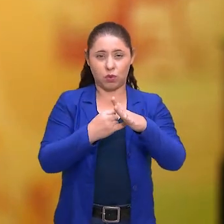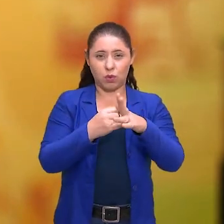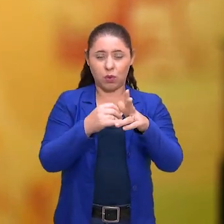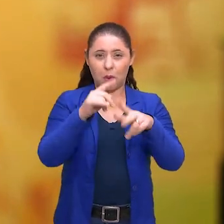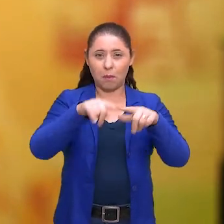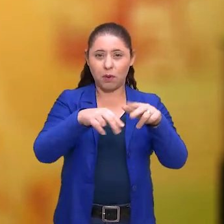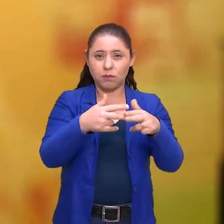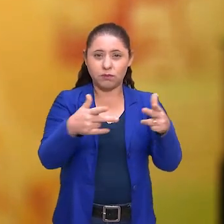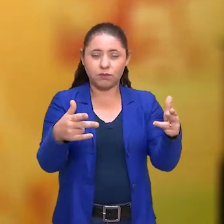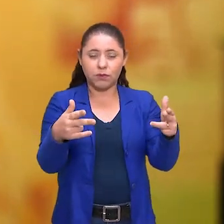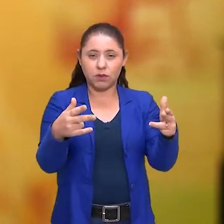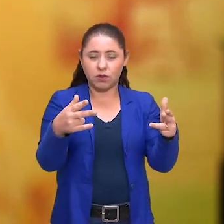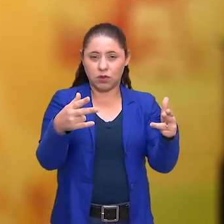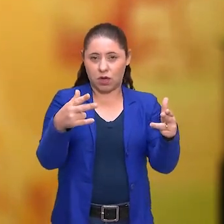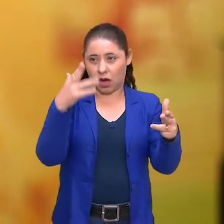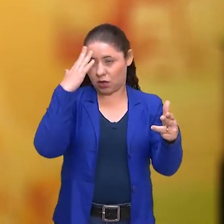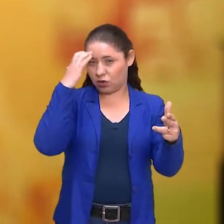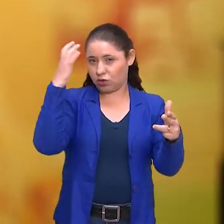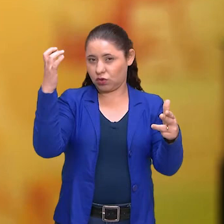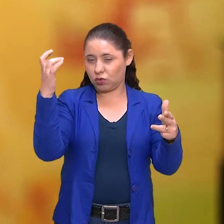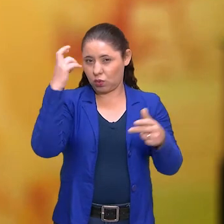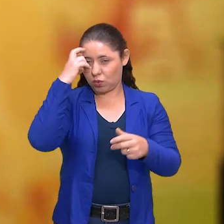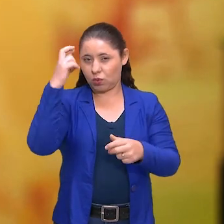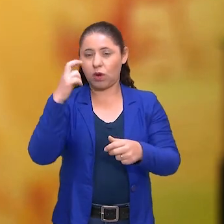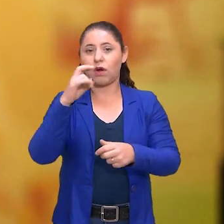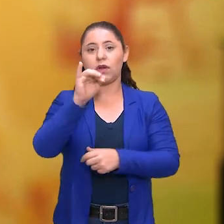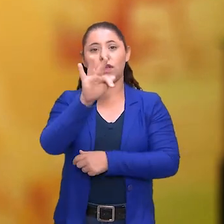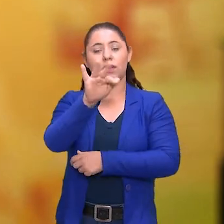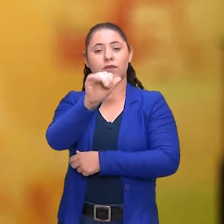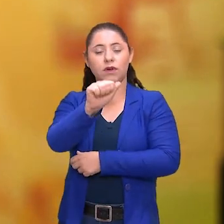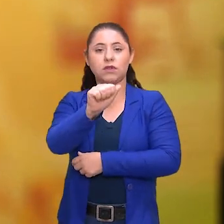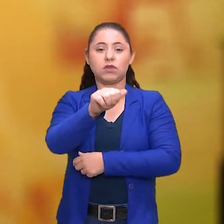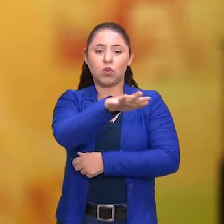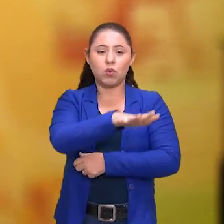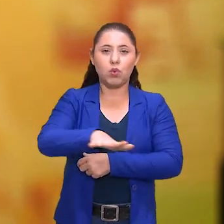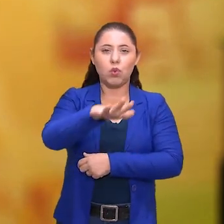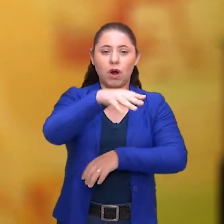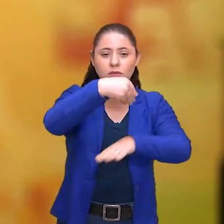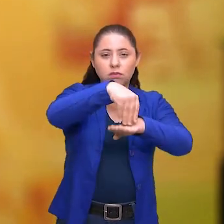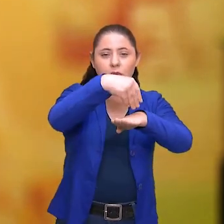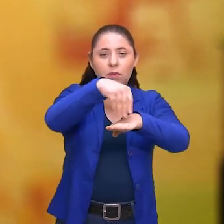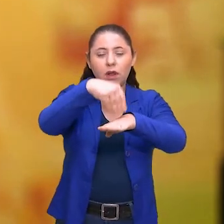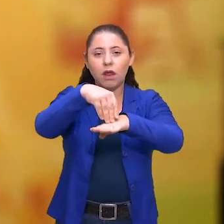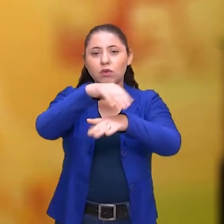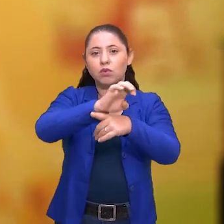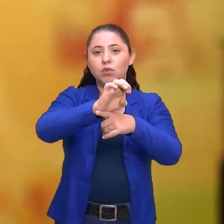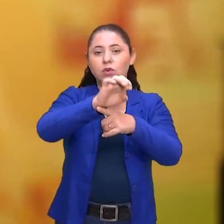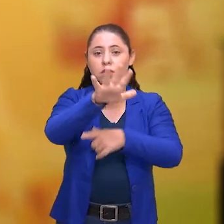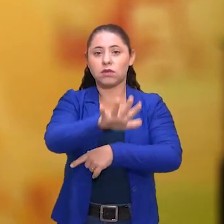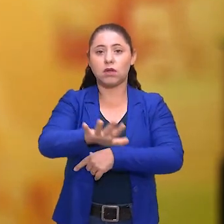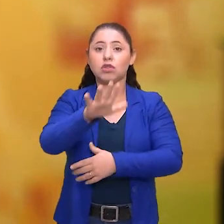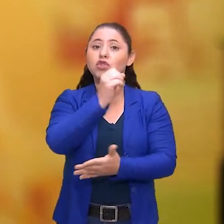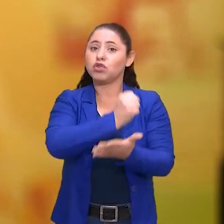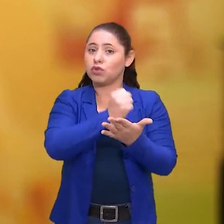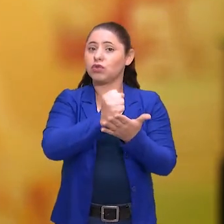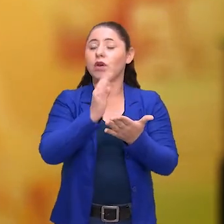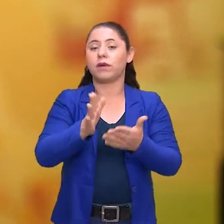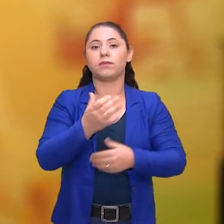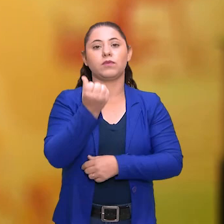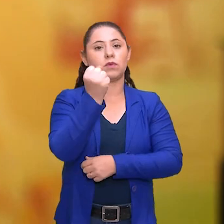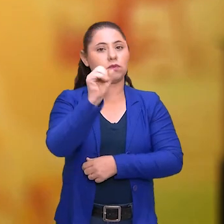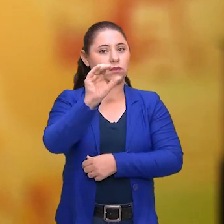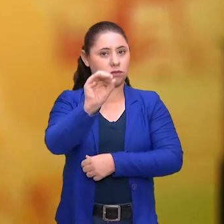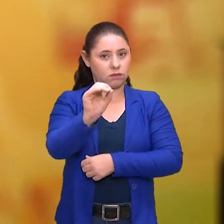Instituto do Patrimônio Histórico, Artístico e Natural, o IFAM, são 743 sítios arqueológicos espalhados pelo estado e